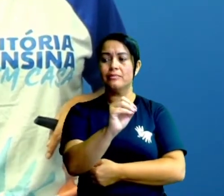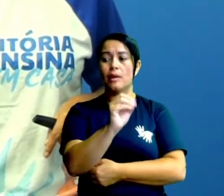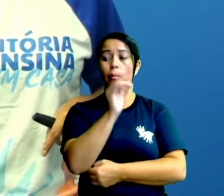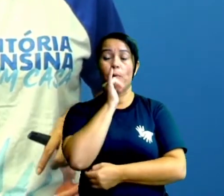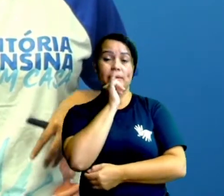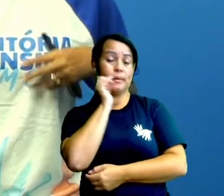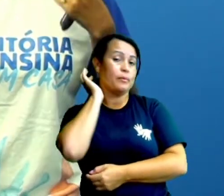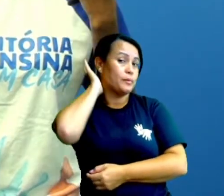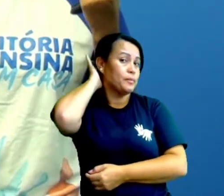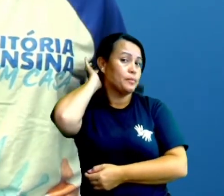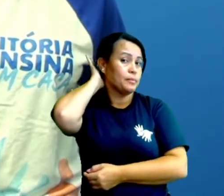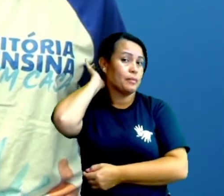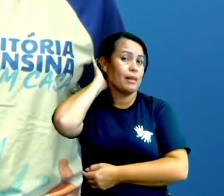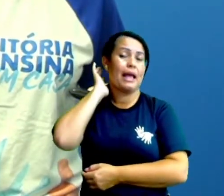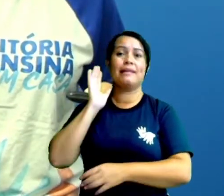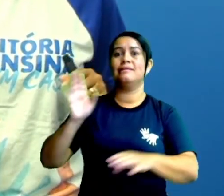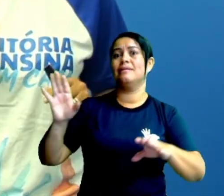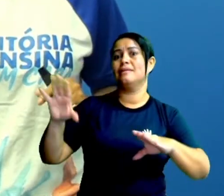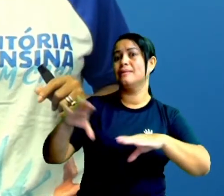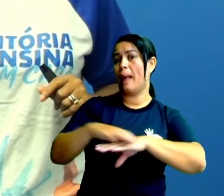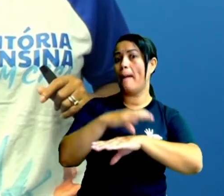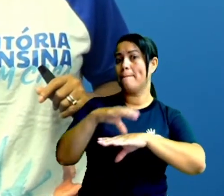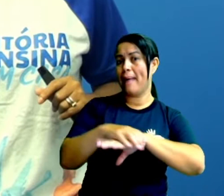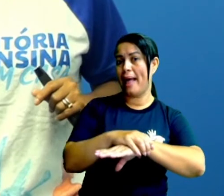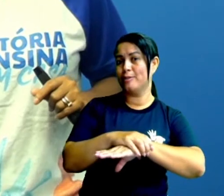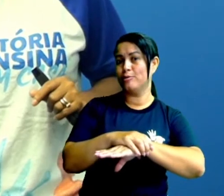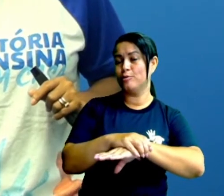e por exemplo sapato